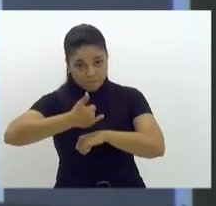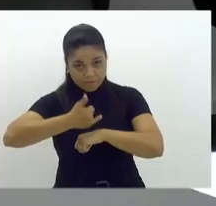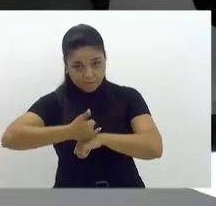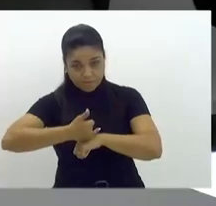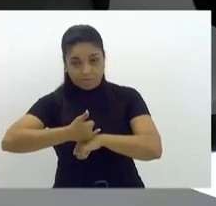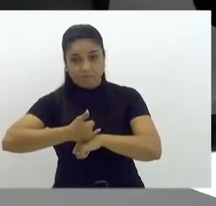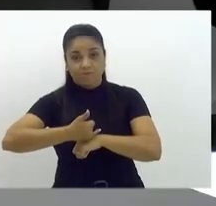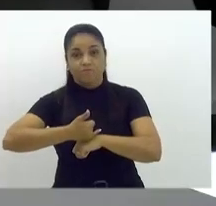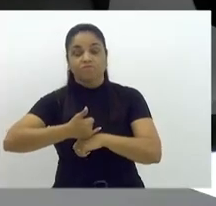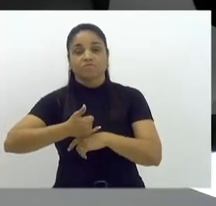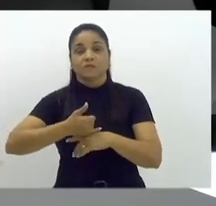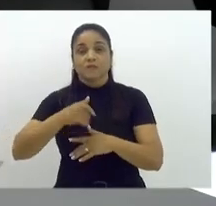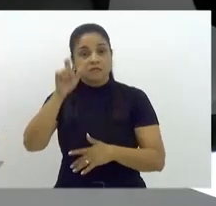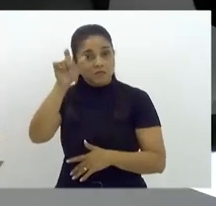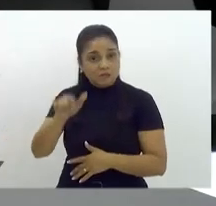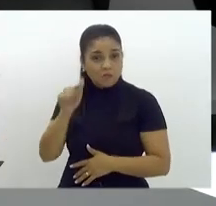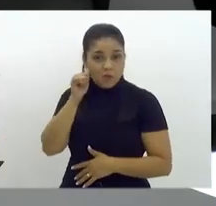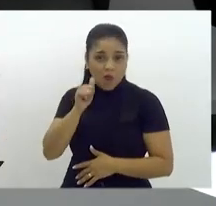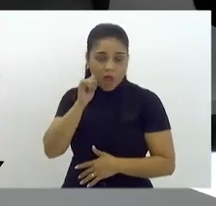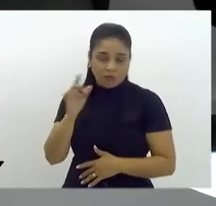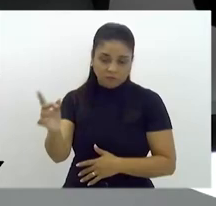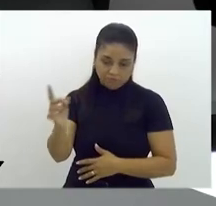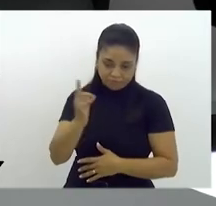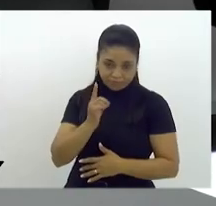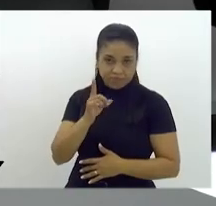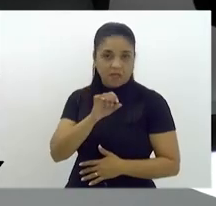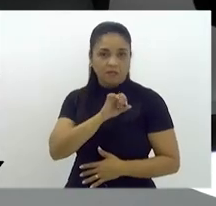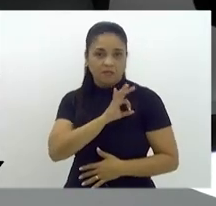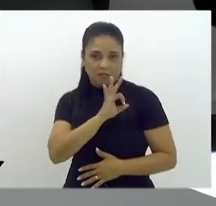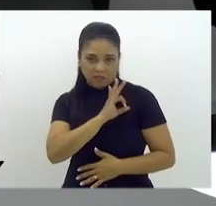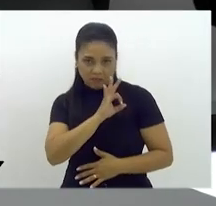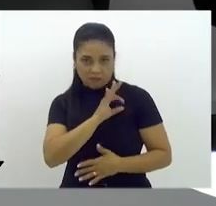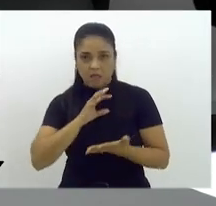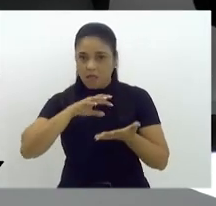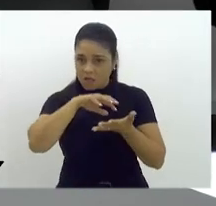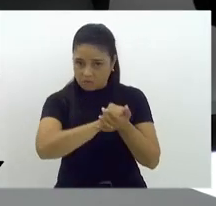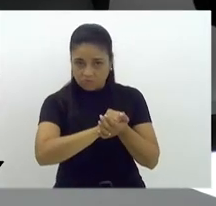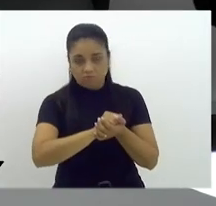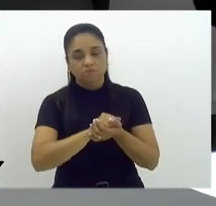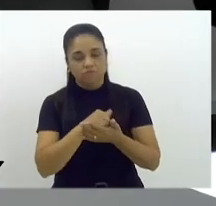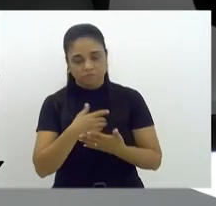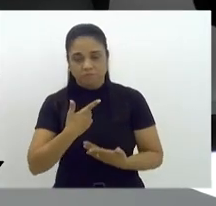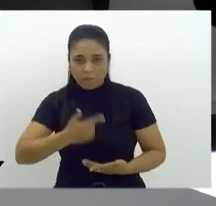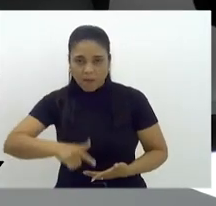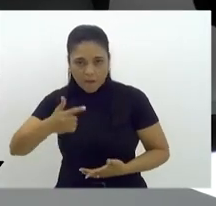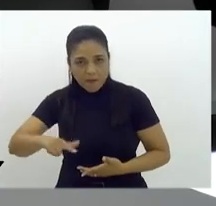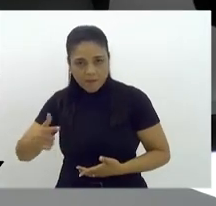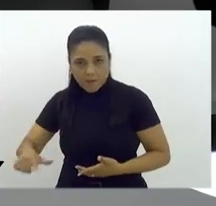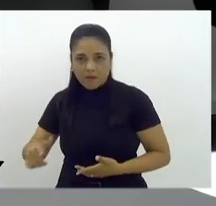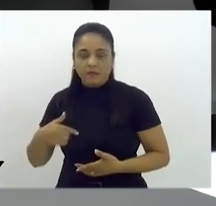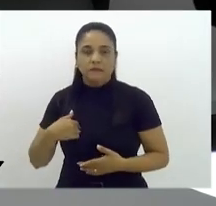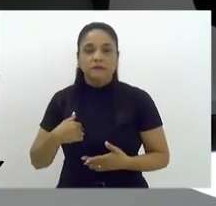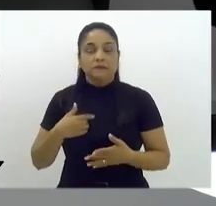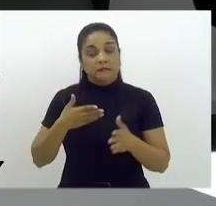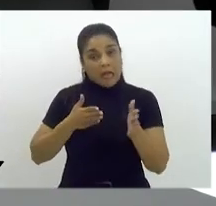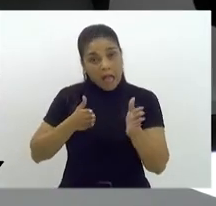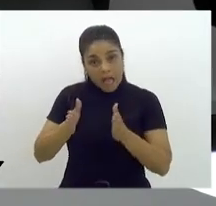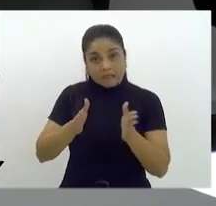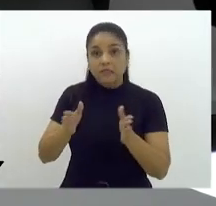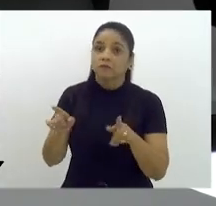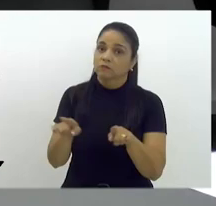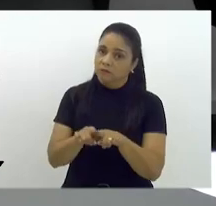levem mais ao conhecimento da polícia né e tenho mais acesso também né Isso